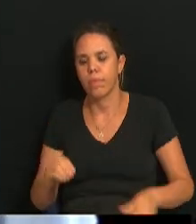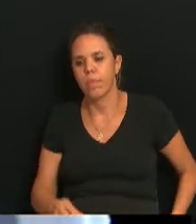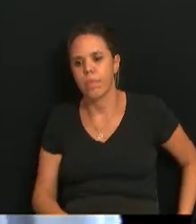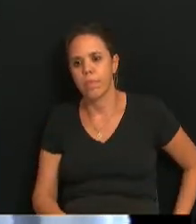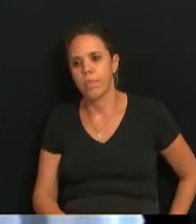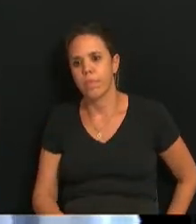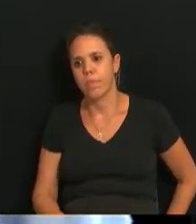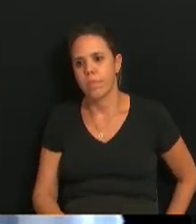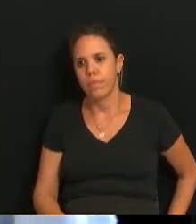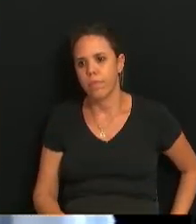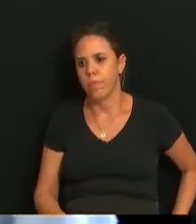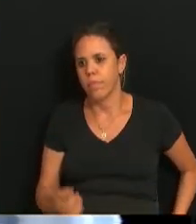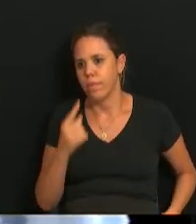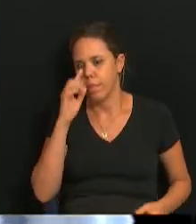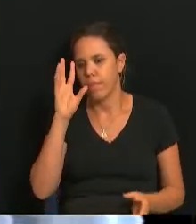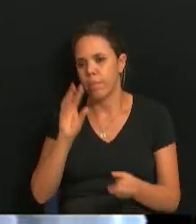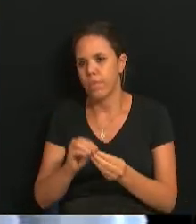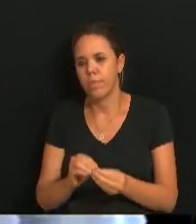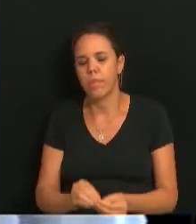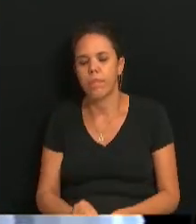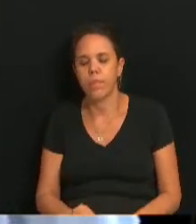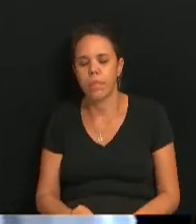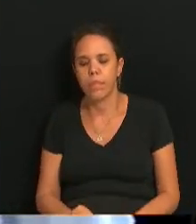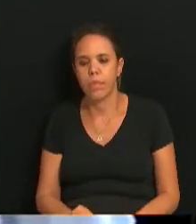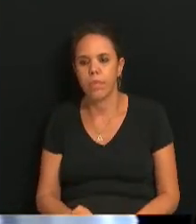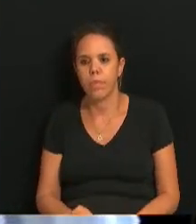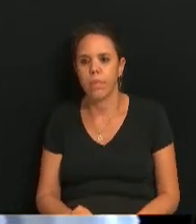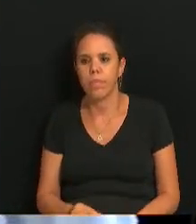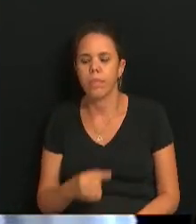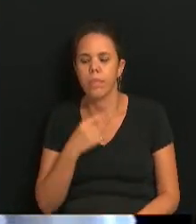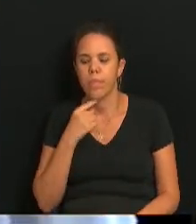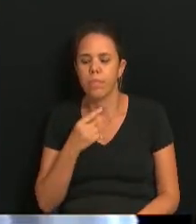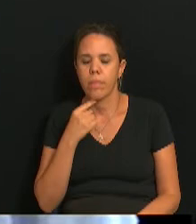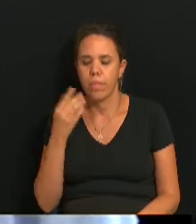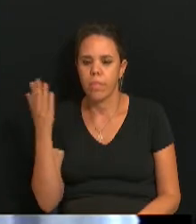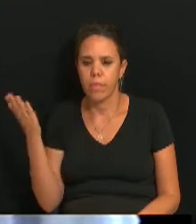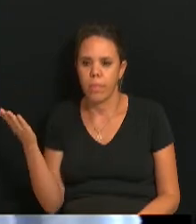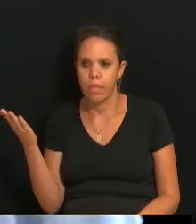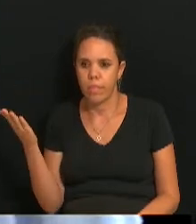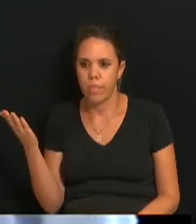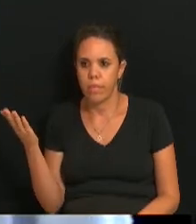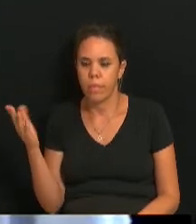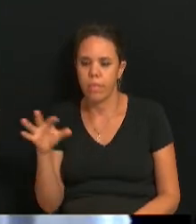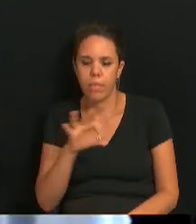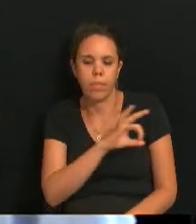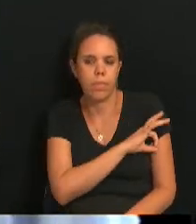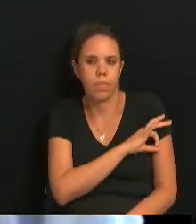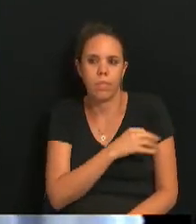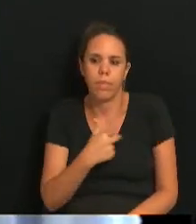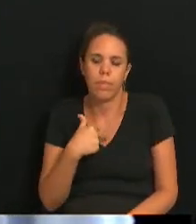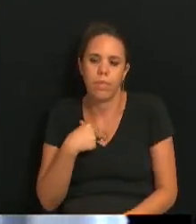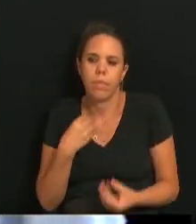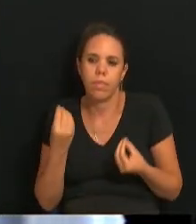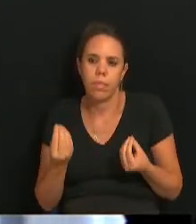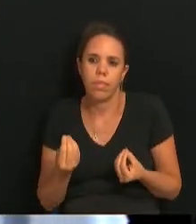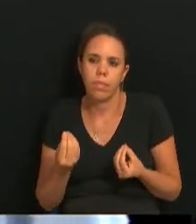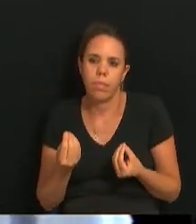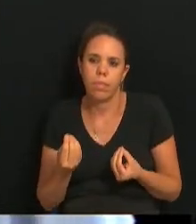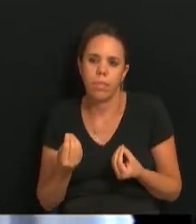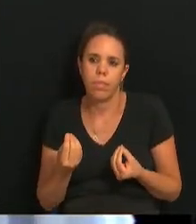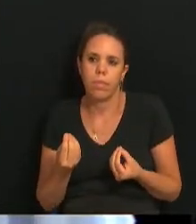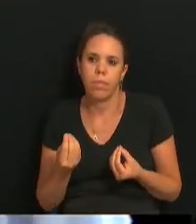ferida. Então, a minha conclusão aqui é que, a partir desse questionamento, a prefeitura não tem muito como ela sair